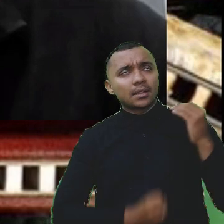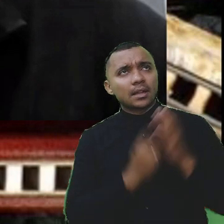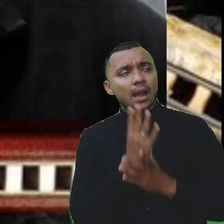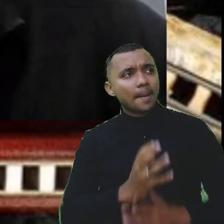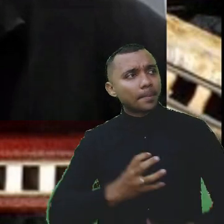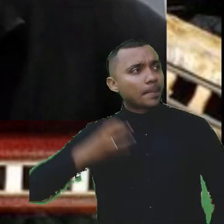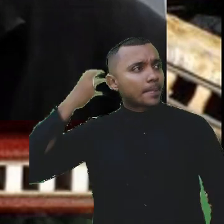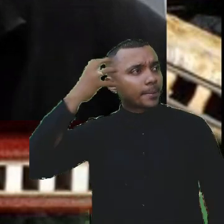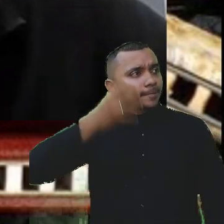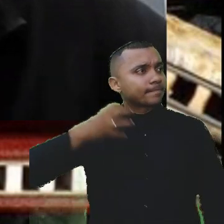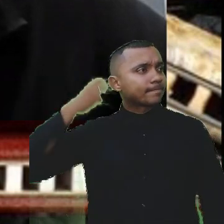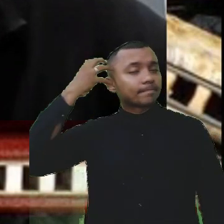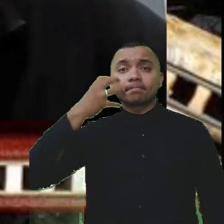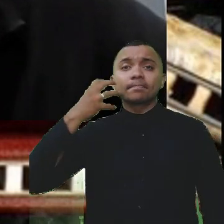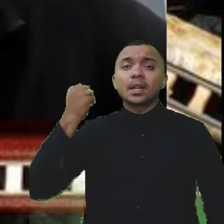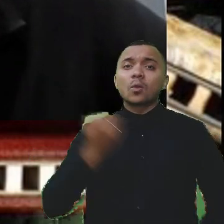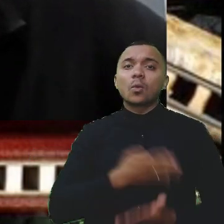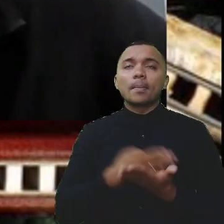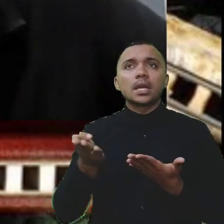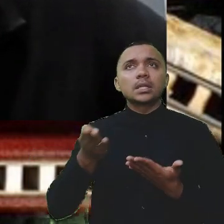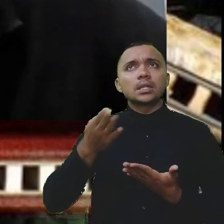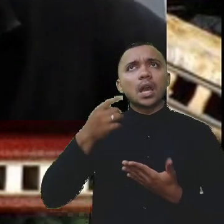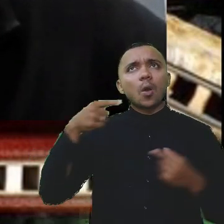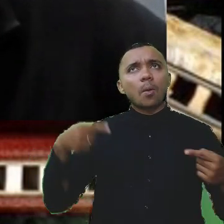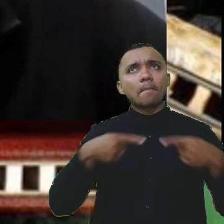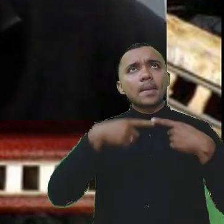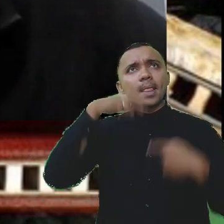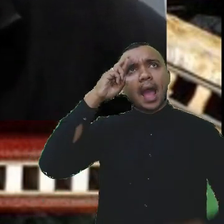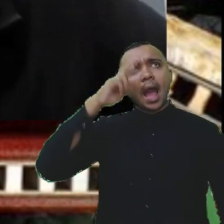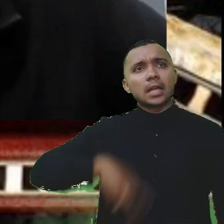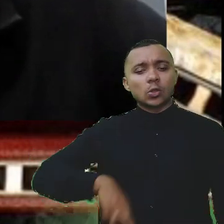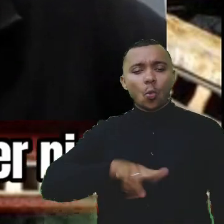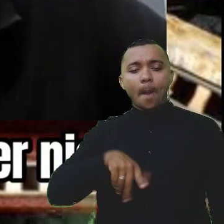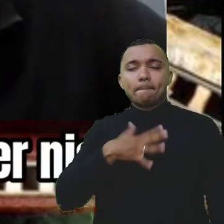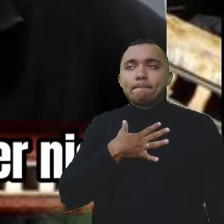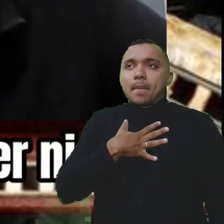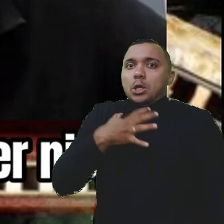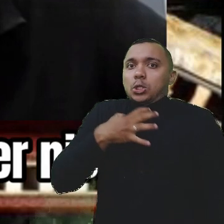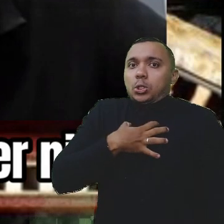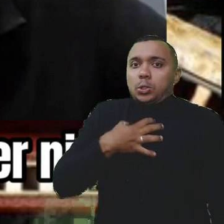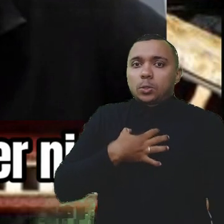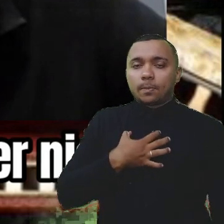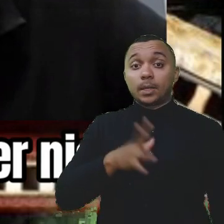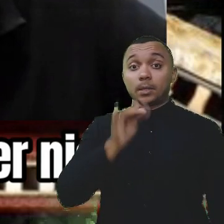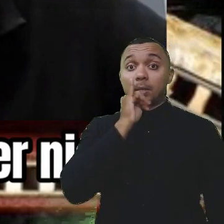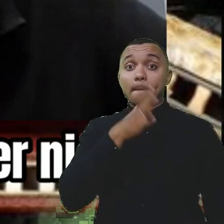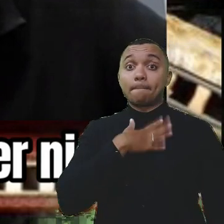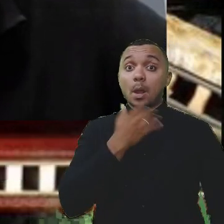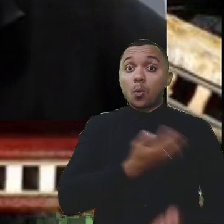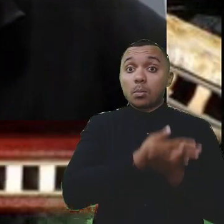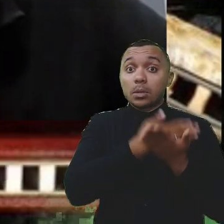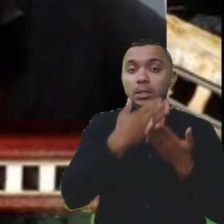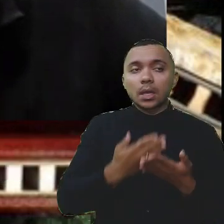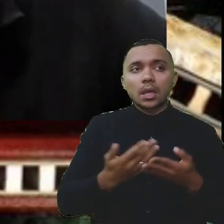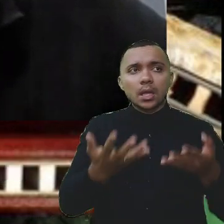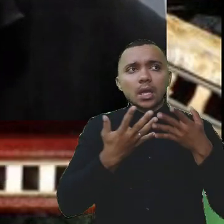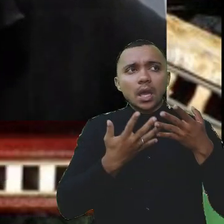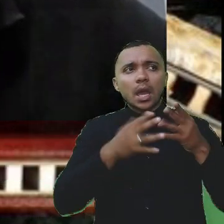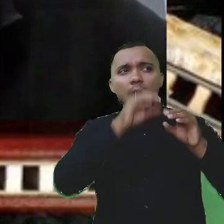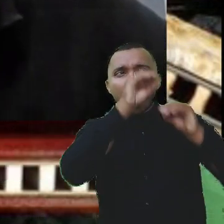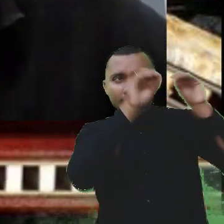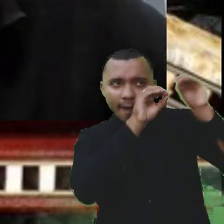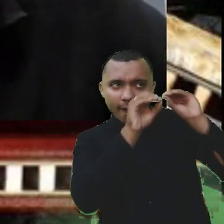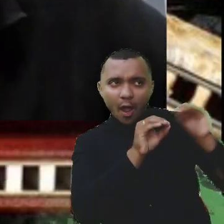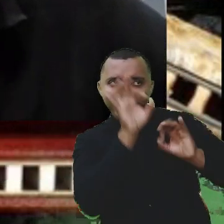ela passa muito mais por uma coisa racional do que intuitiva. Então, todas as vezes que eu comecei a querer mexer nisso, eu sempre achei